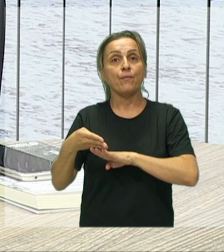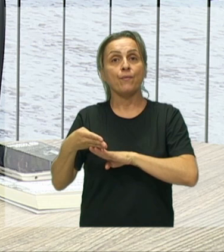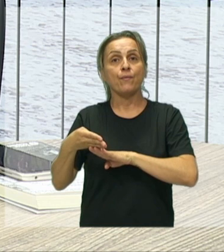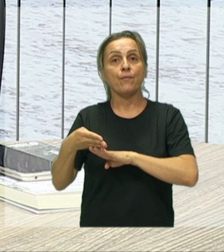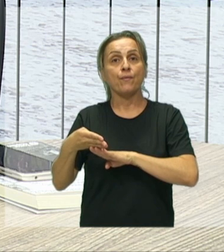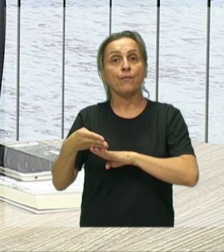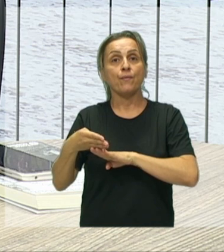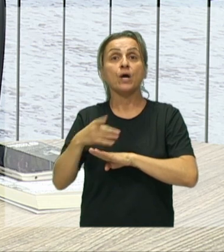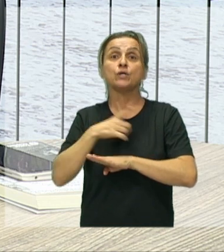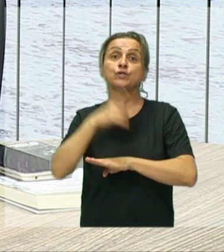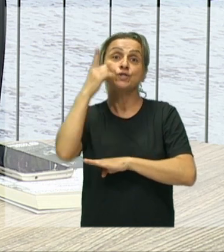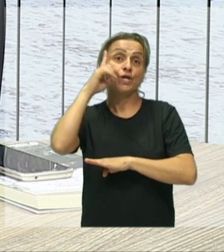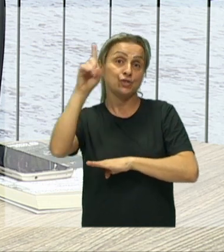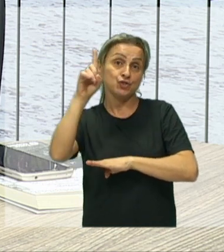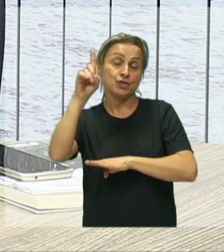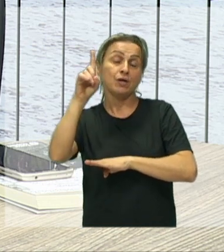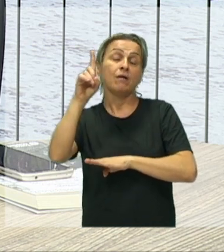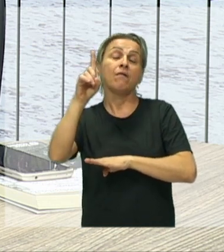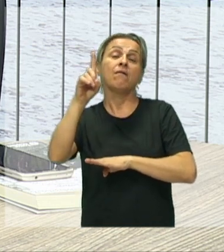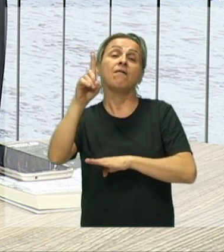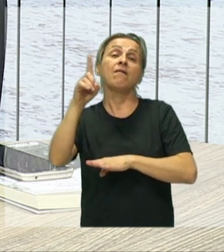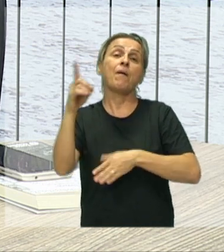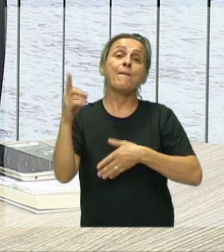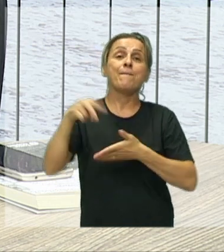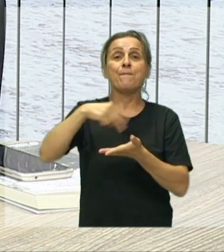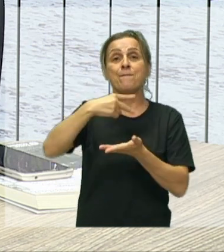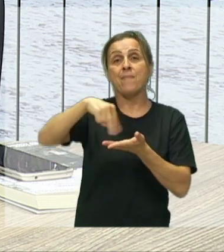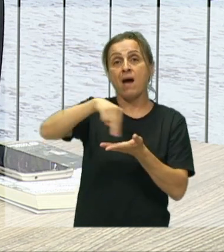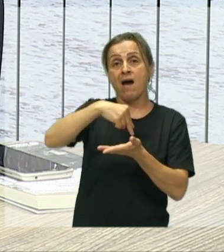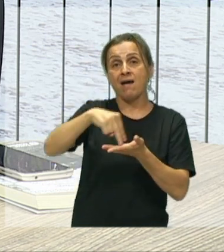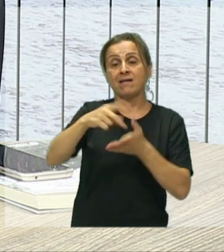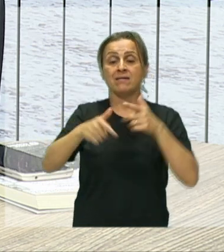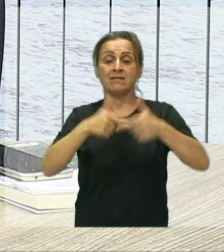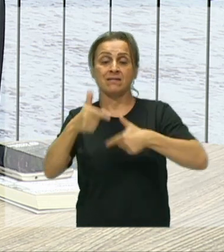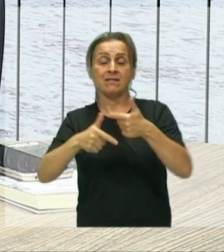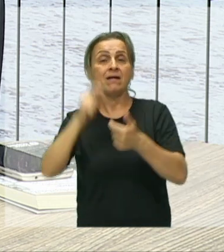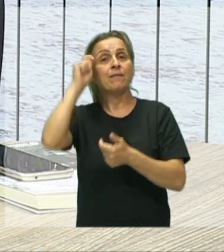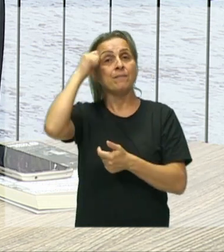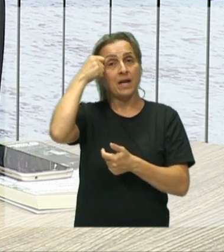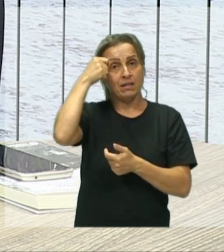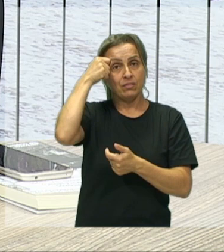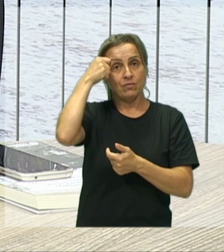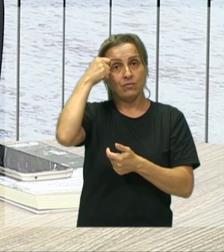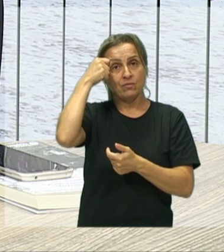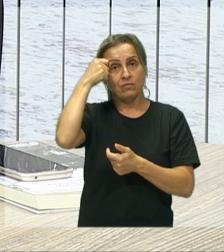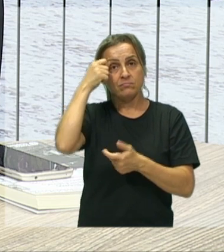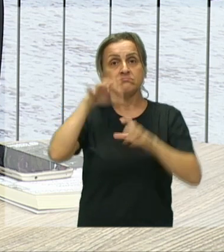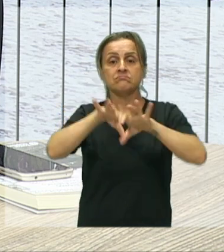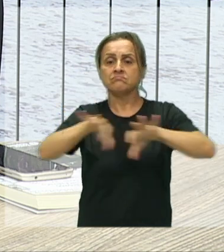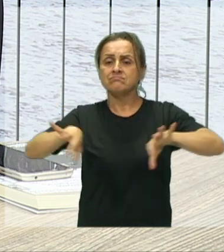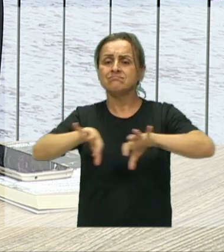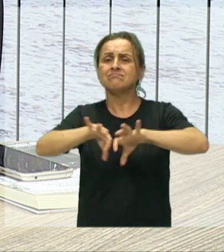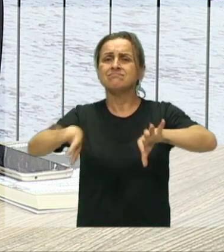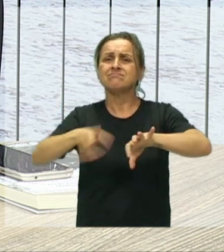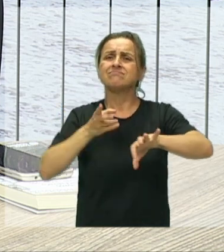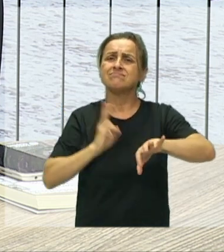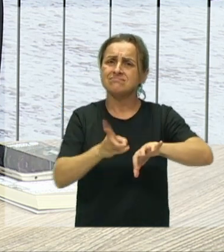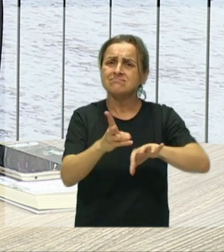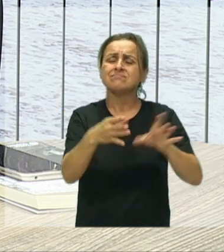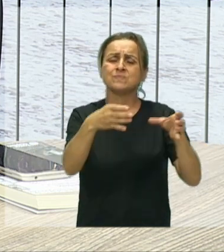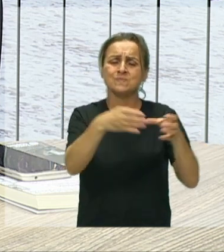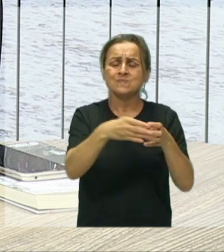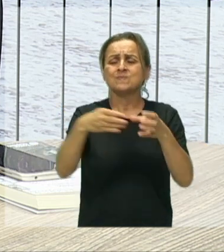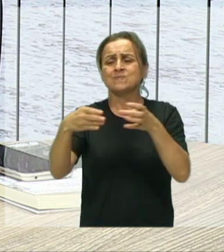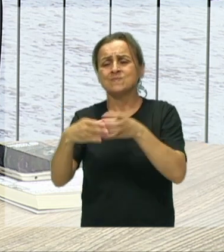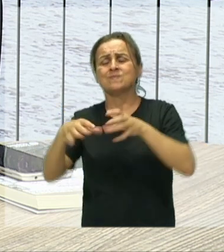dos trabalhadores negros, os brancos não podiam entrar. Na mesma categoria de trabalhadores. Então, veja, muita gente fala, mas o